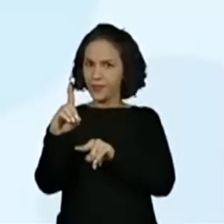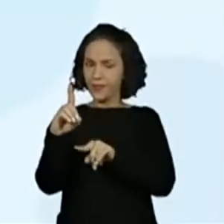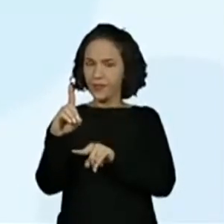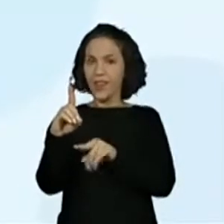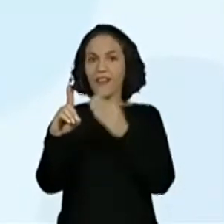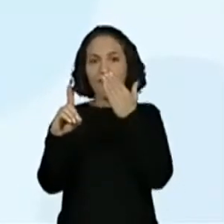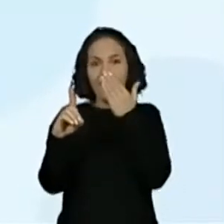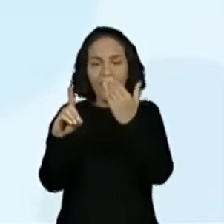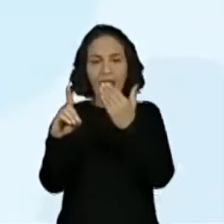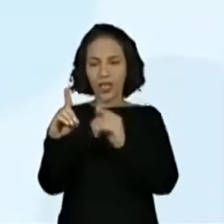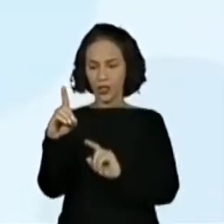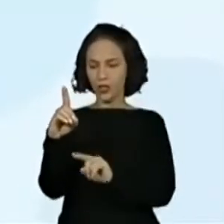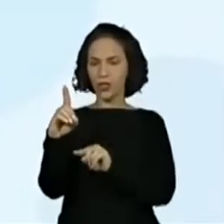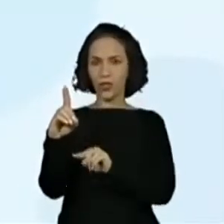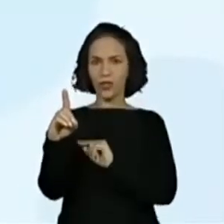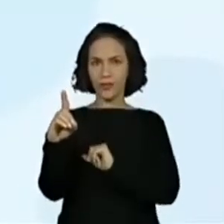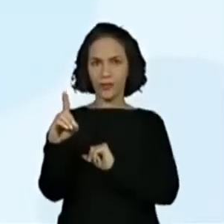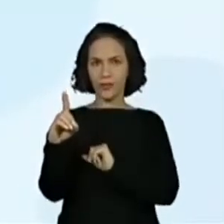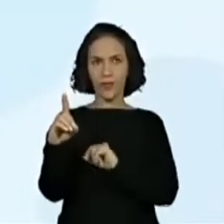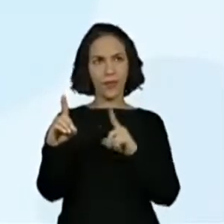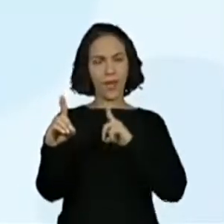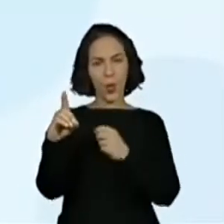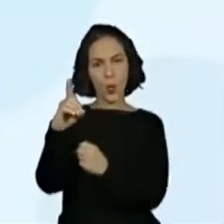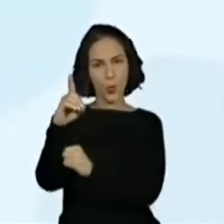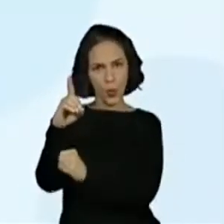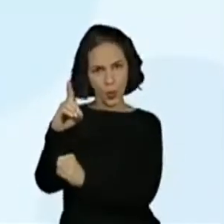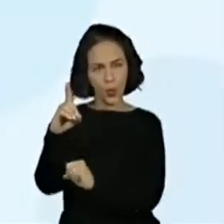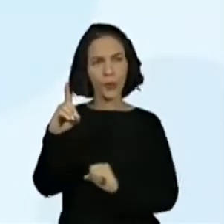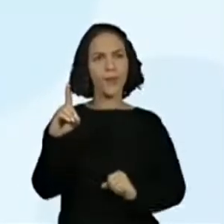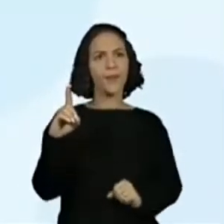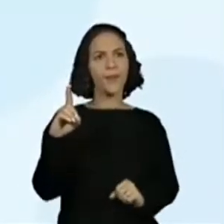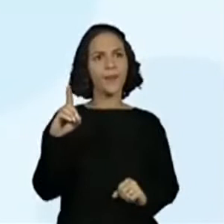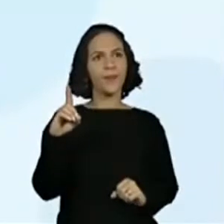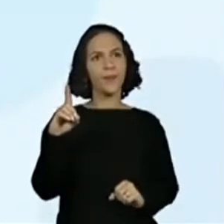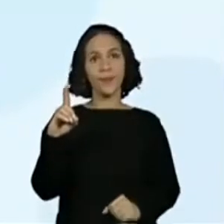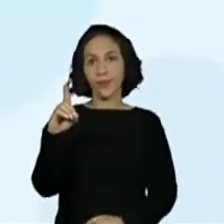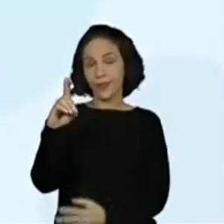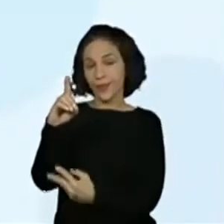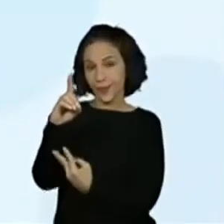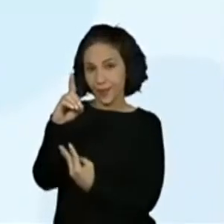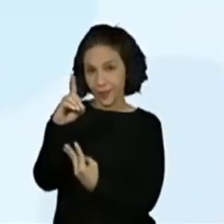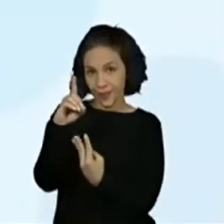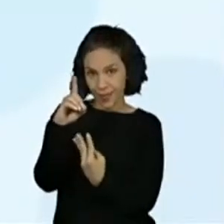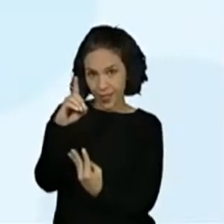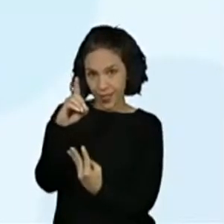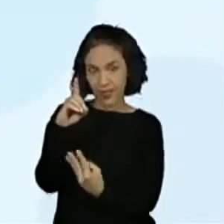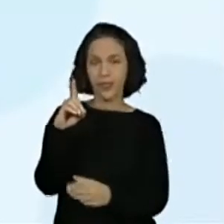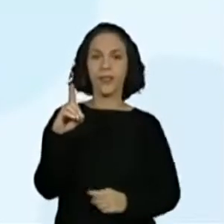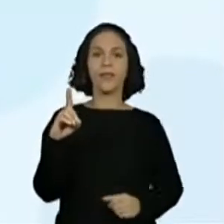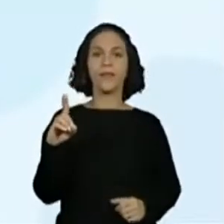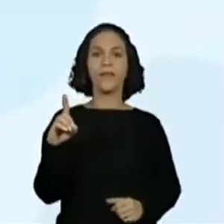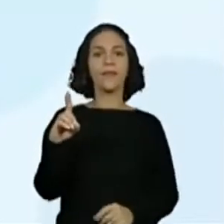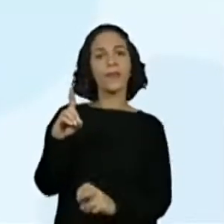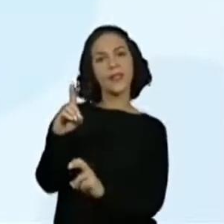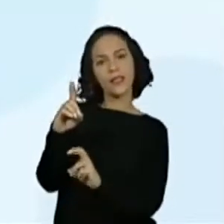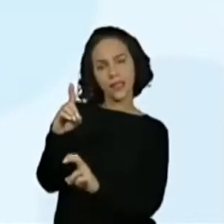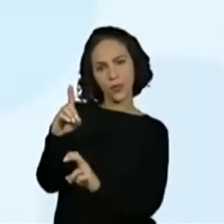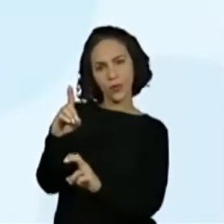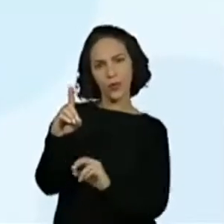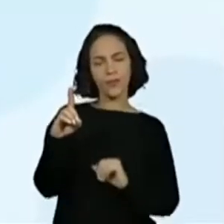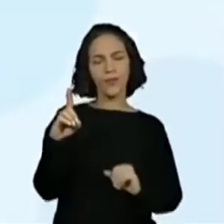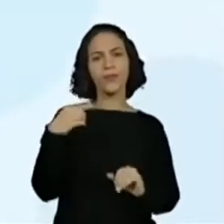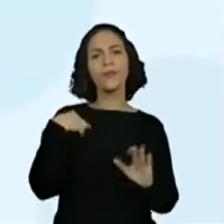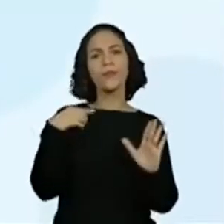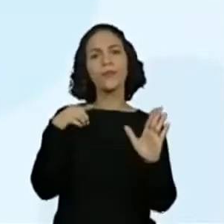na frente, que isso, seria 8 dezenas, 3 dezenas e 5 dezenas. O